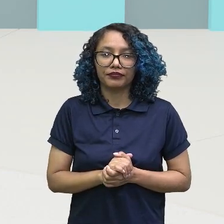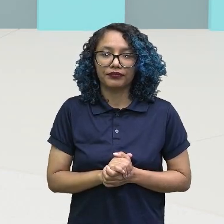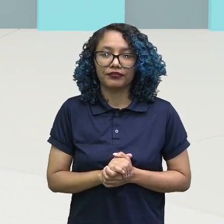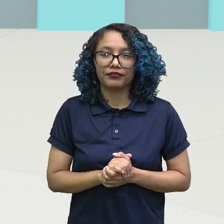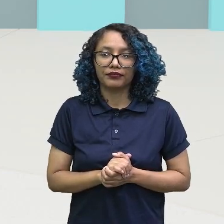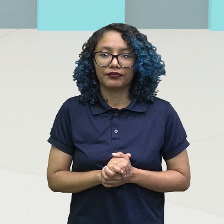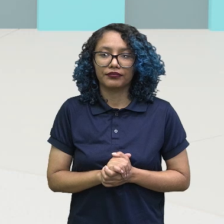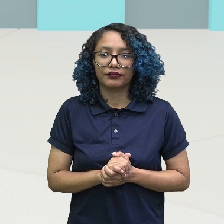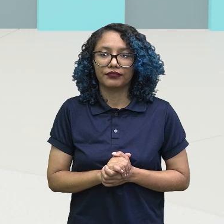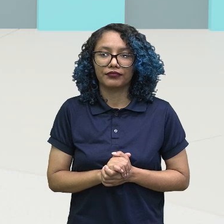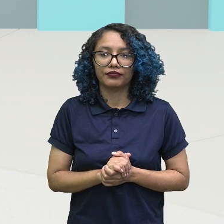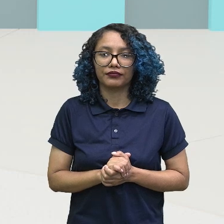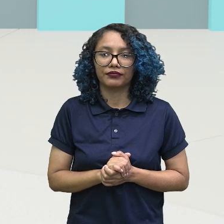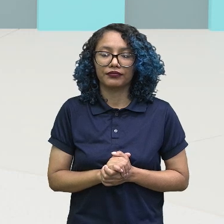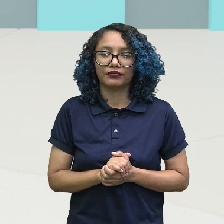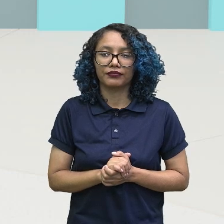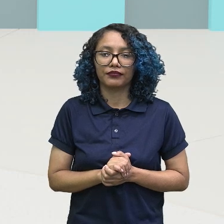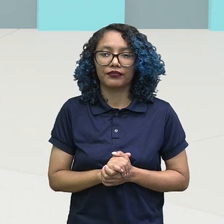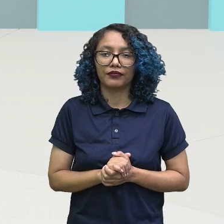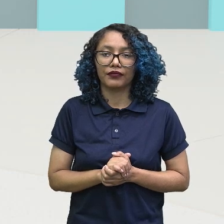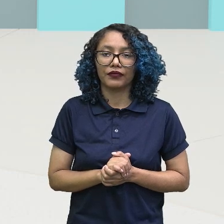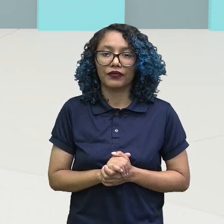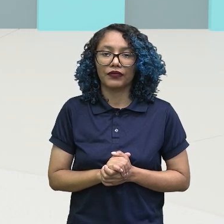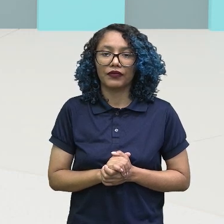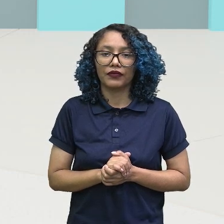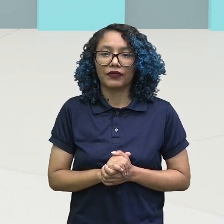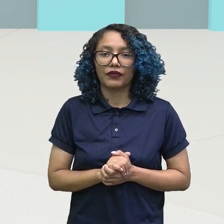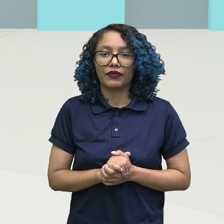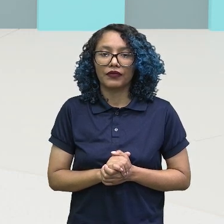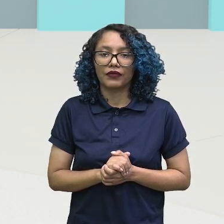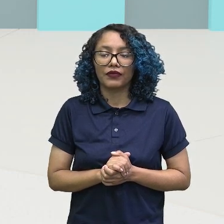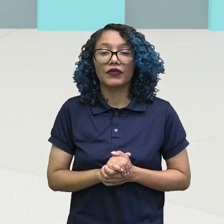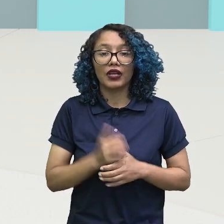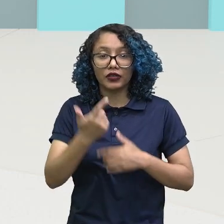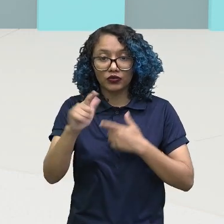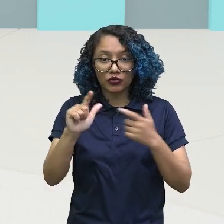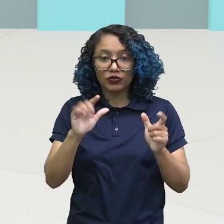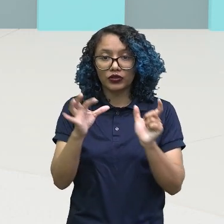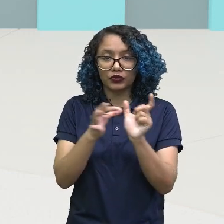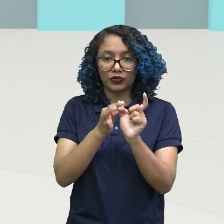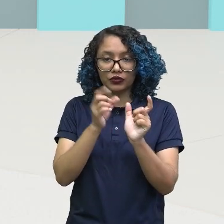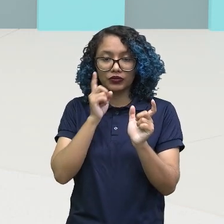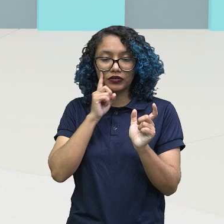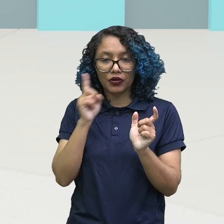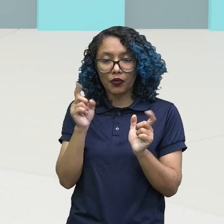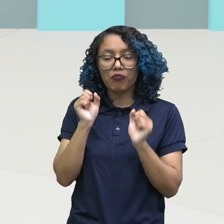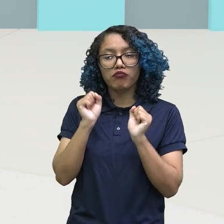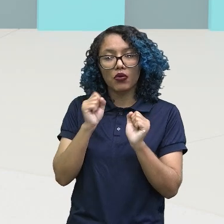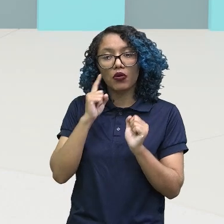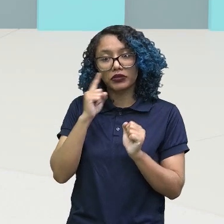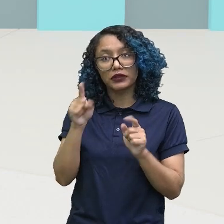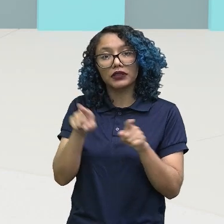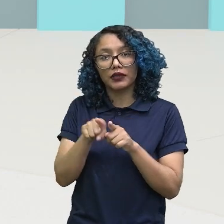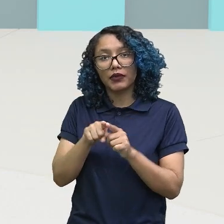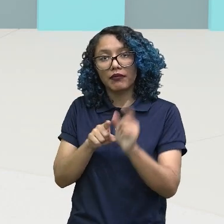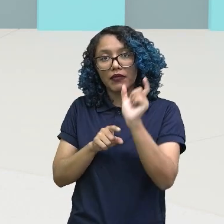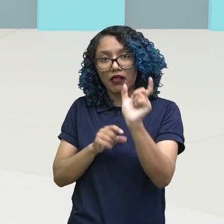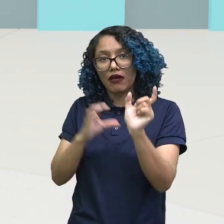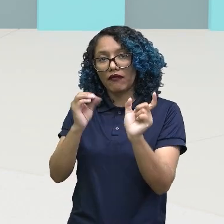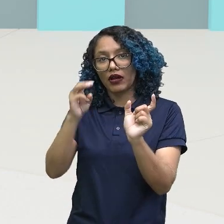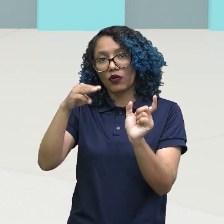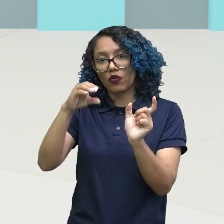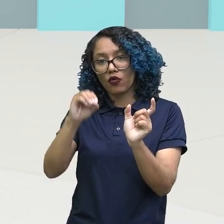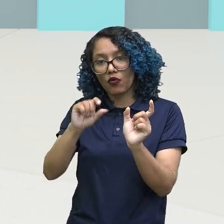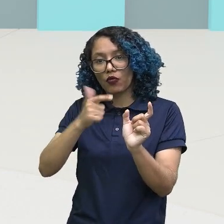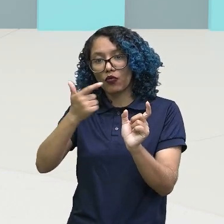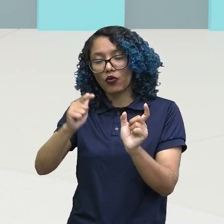as orações, aliás, as outras conjunções subordinativas conformativas, que pode ser a palavra como, pode